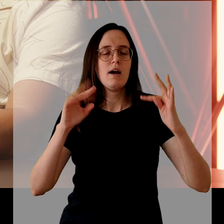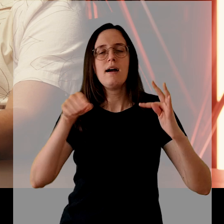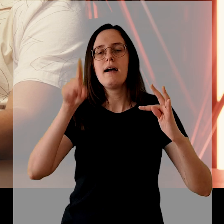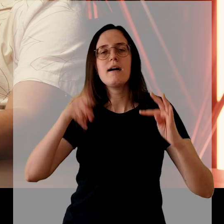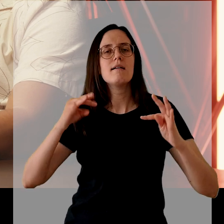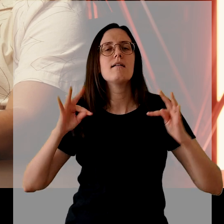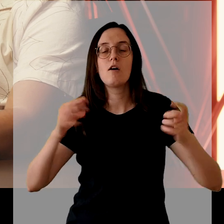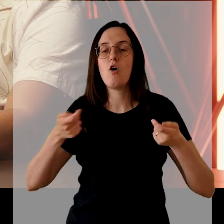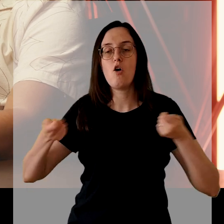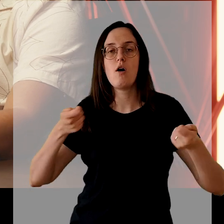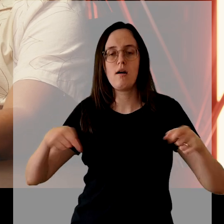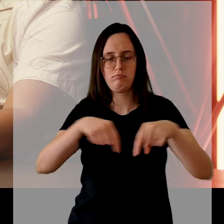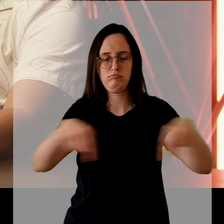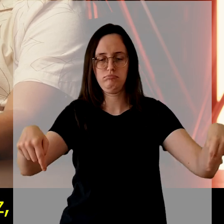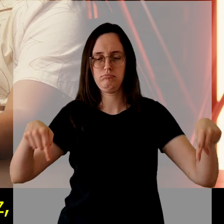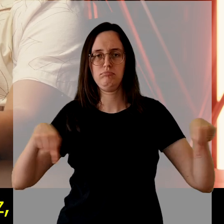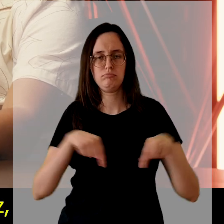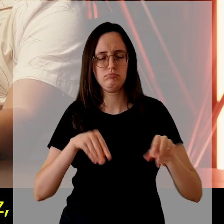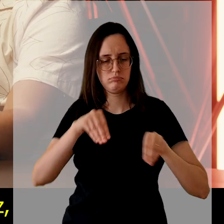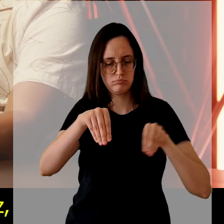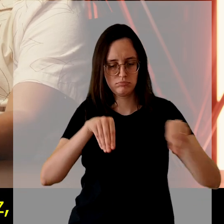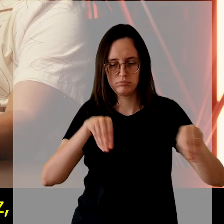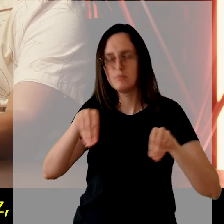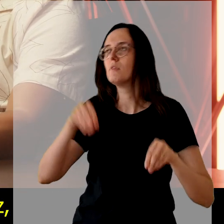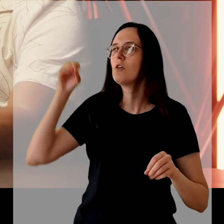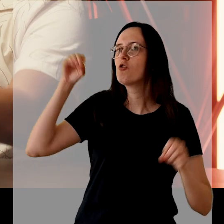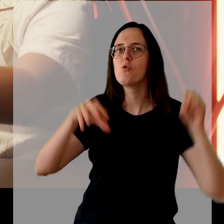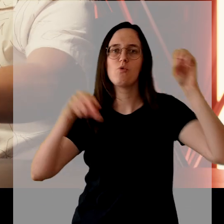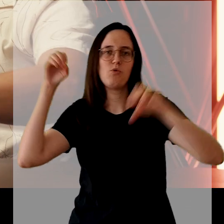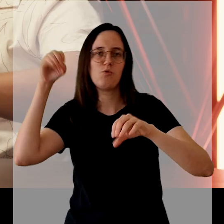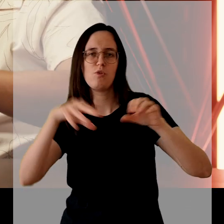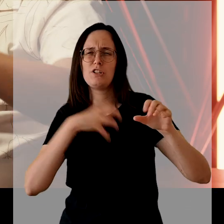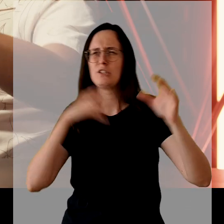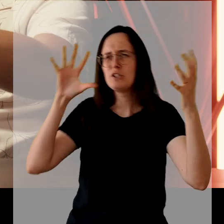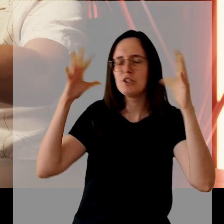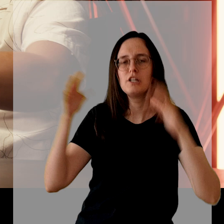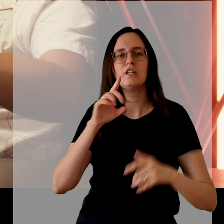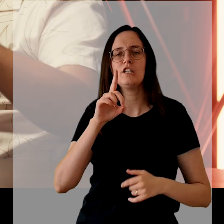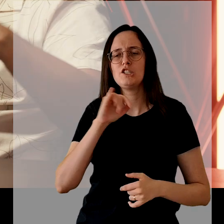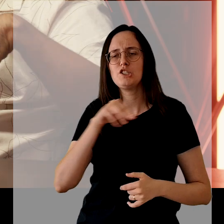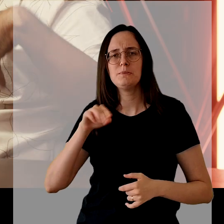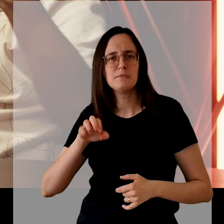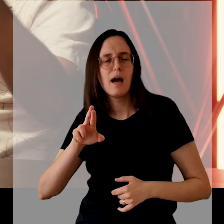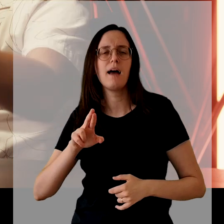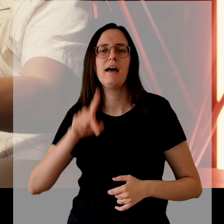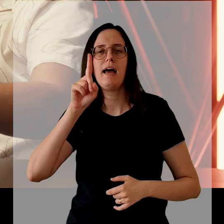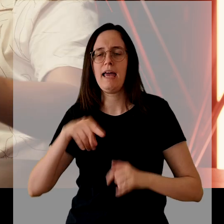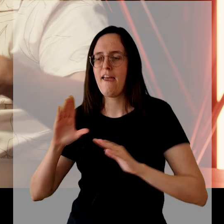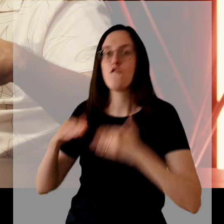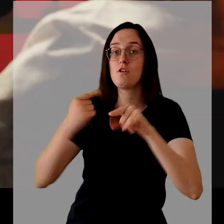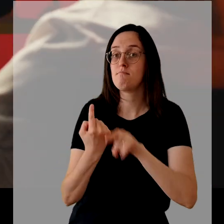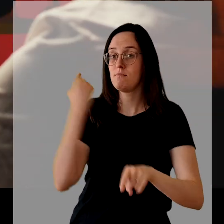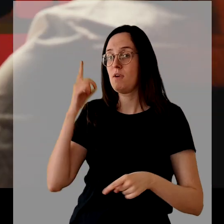tecnologia que você controla numa mesa todas as fontes de luz e consegue efeito, dimmer, enfim, é uma evolução das